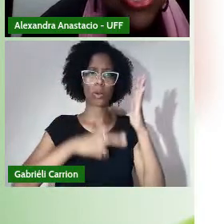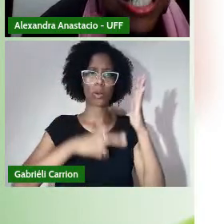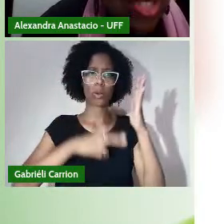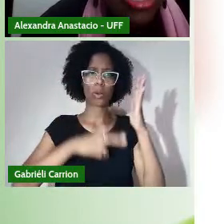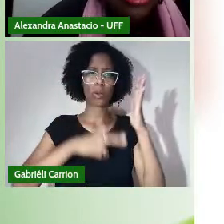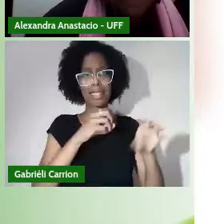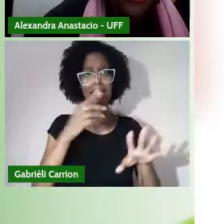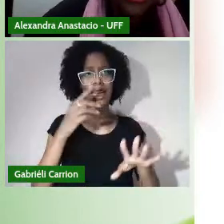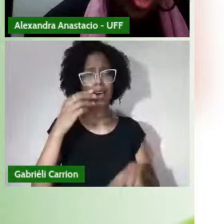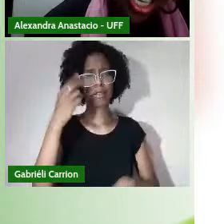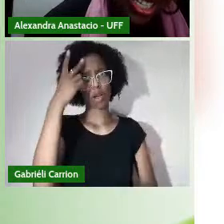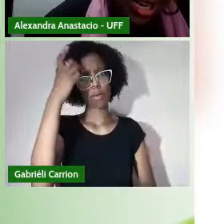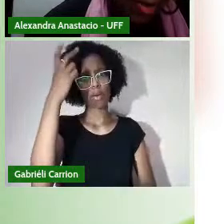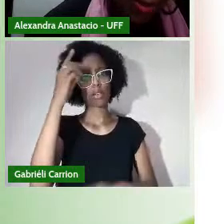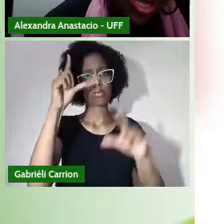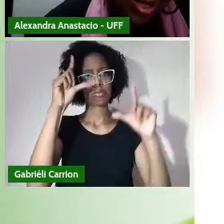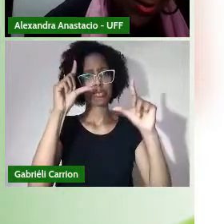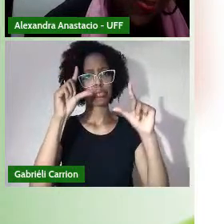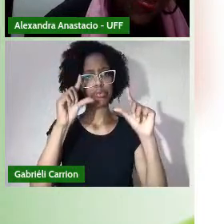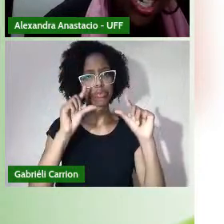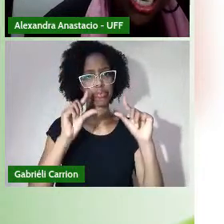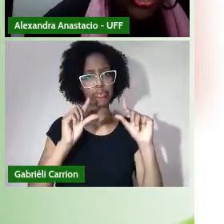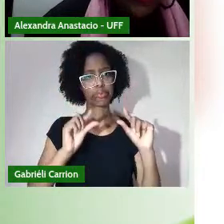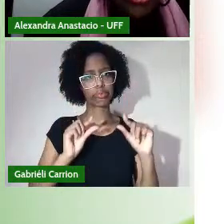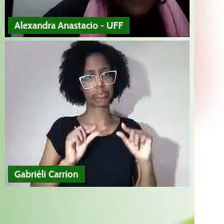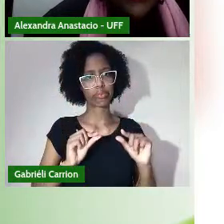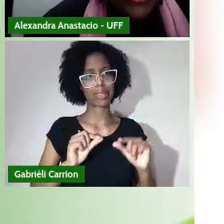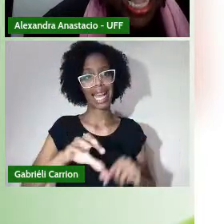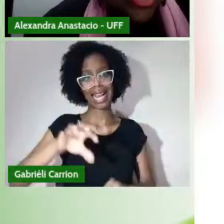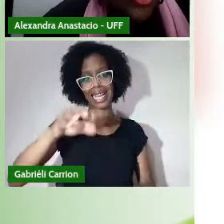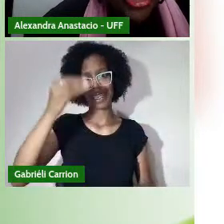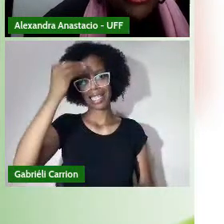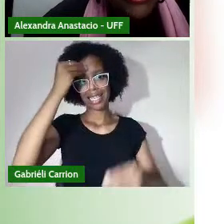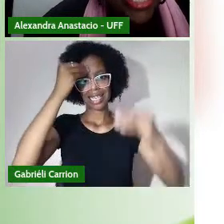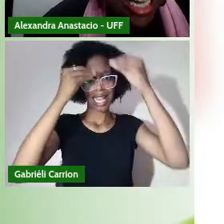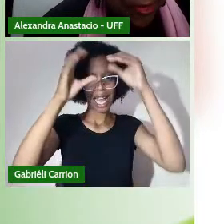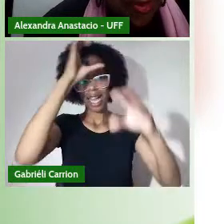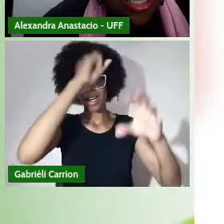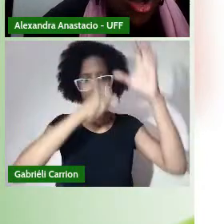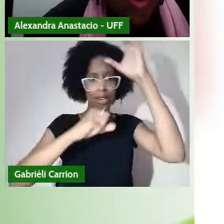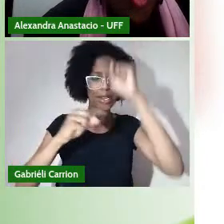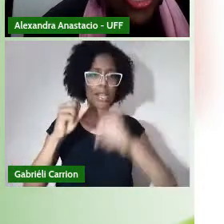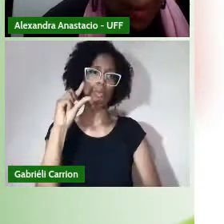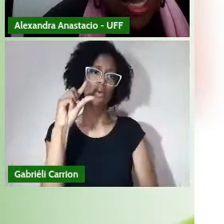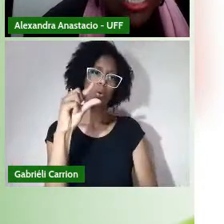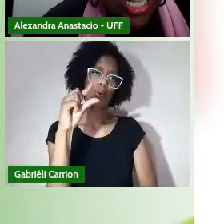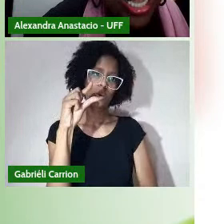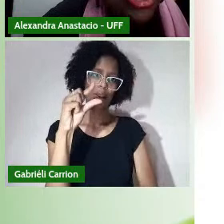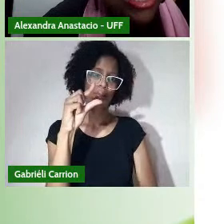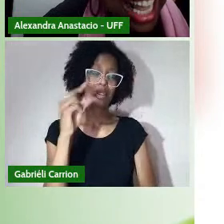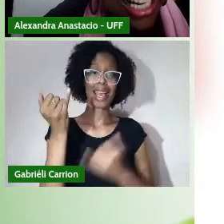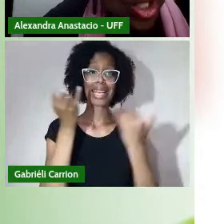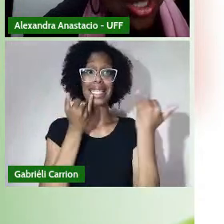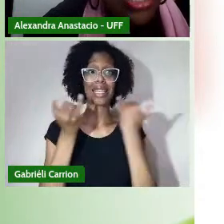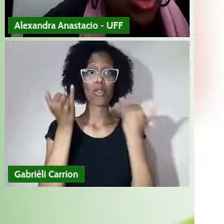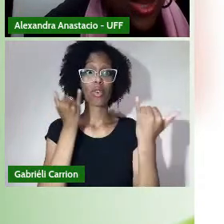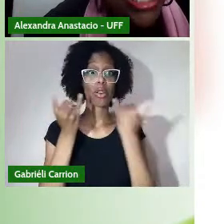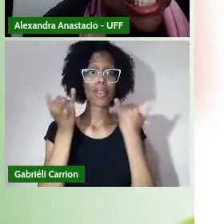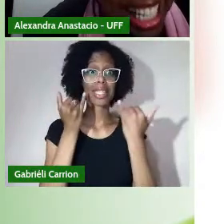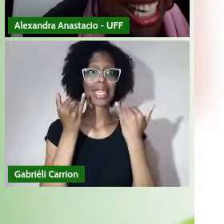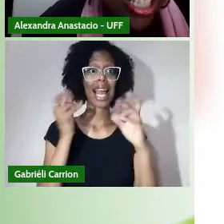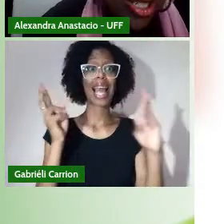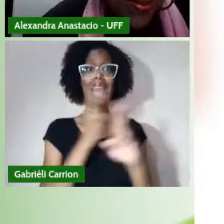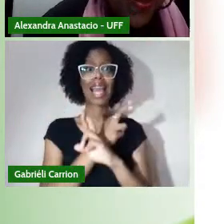vai reduzindo essa capacidade de reter a informação. Então, a capacidade de reter a informação, a maior capacidade, ela está relacionada